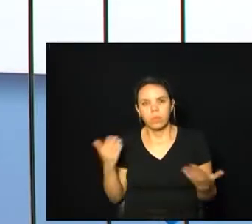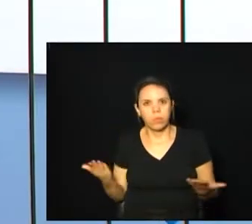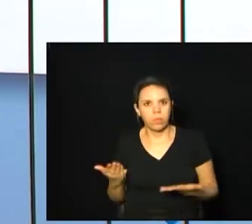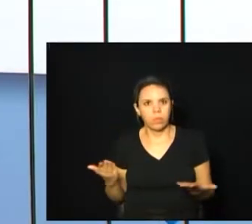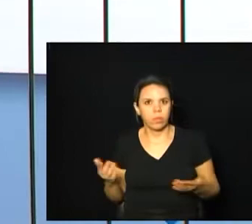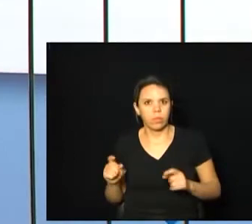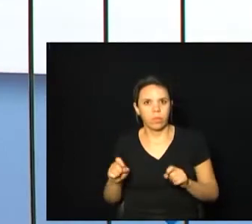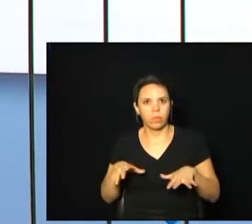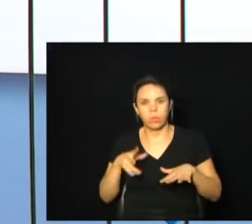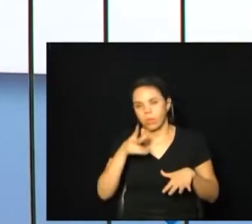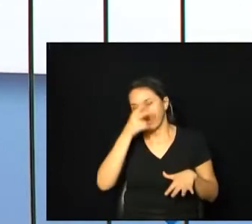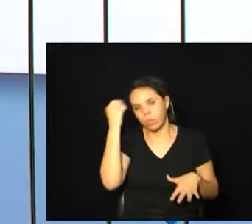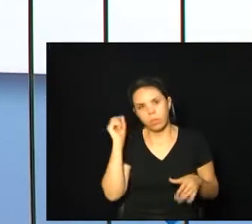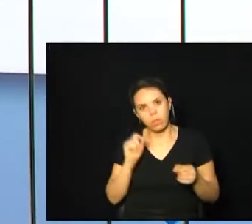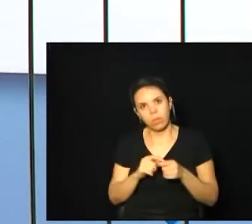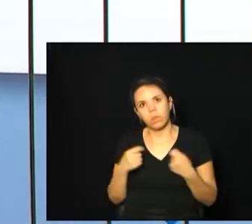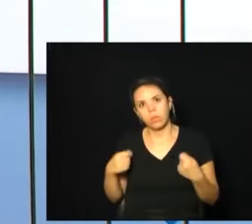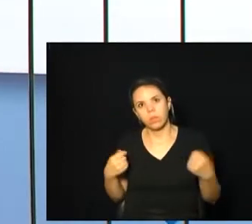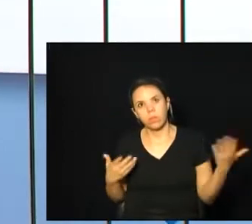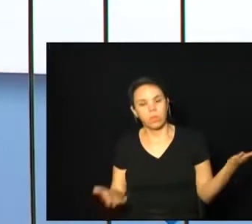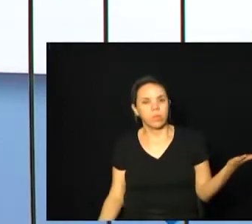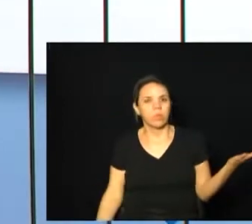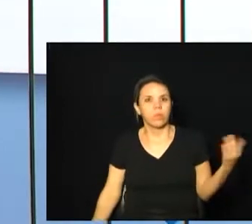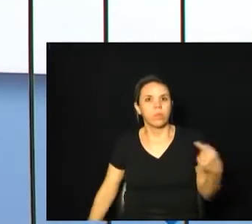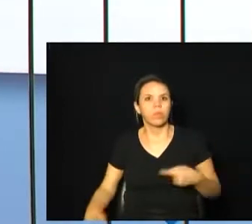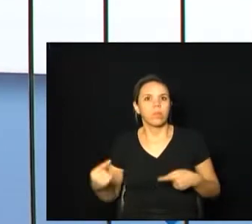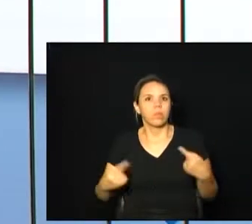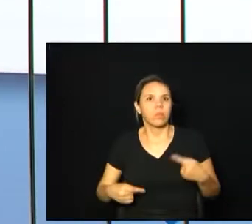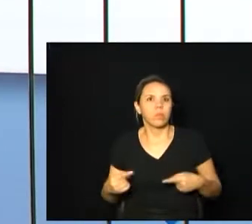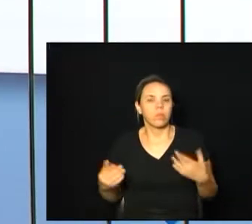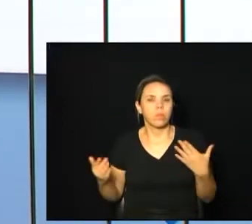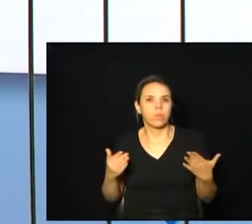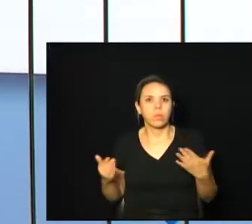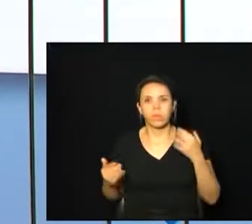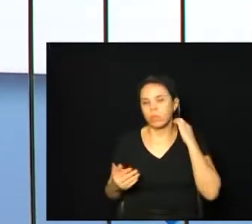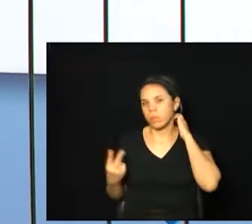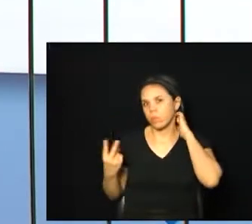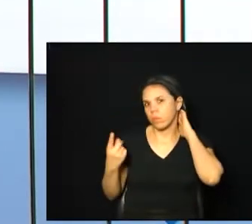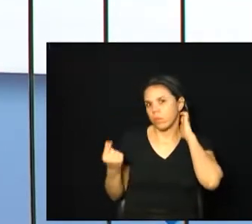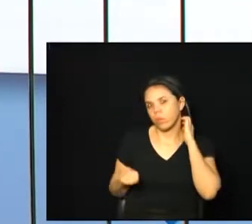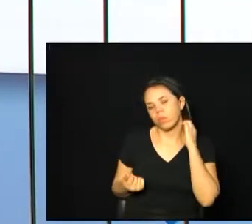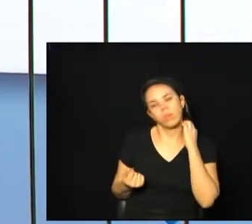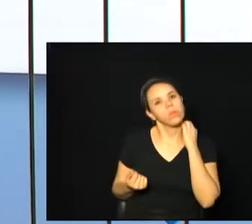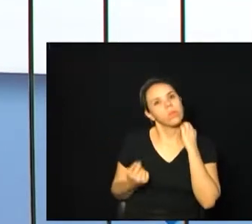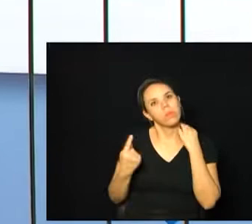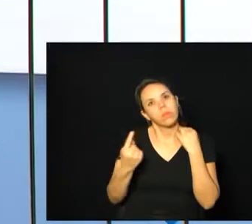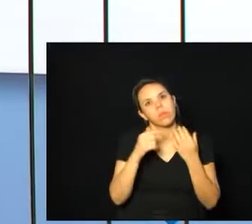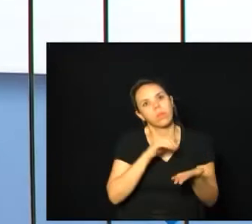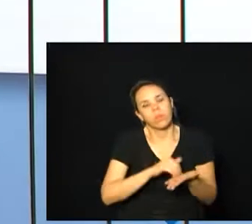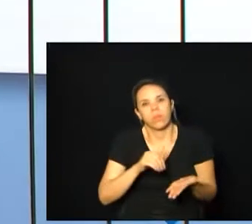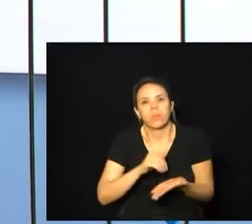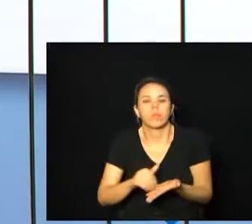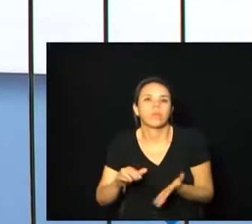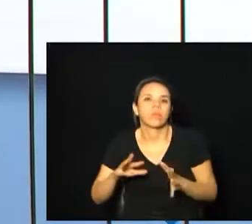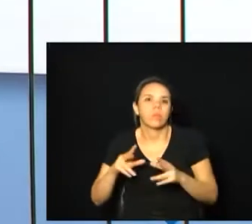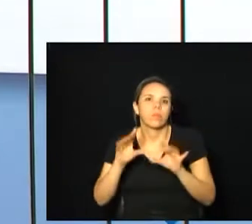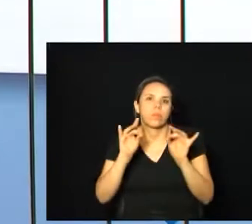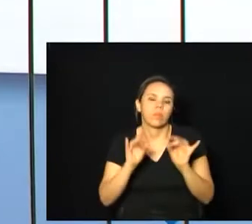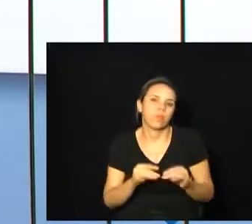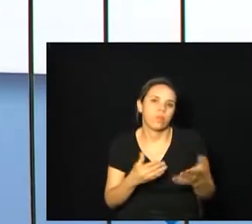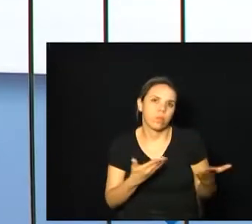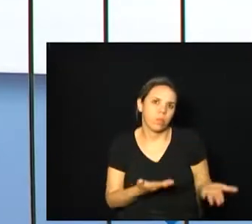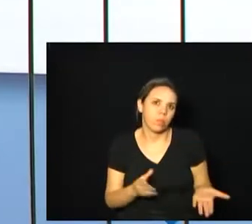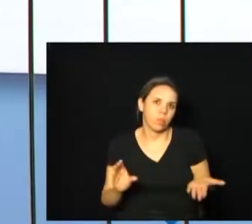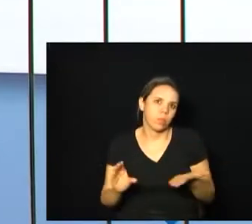a audiência pública se faz necessária para discutir qual vai ser o valor para cada secretaria e todos os detalhes.